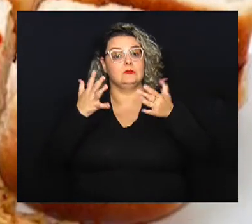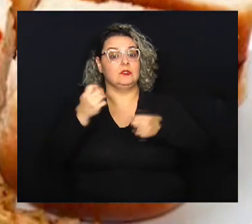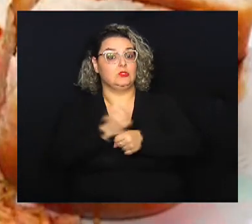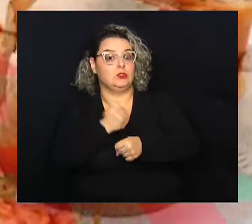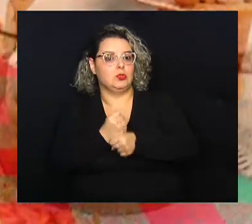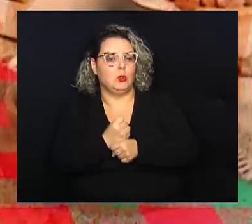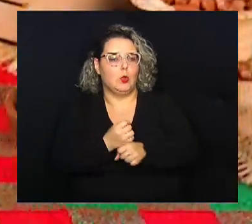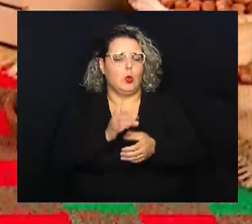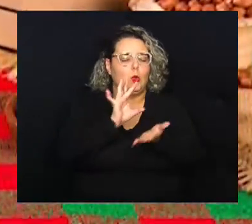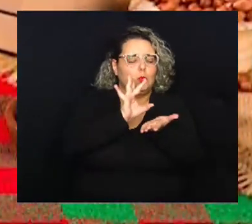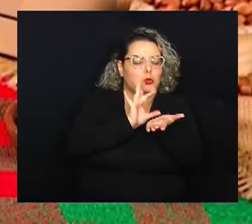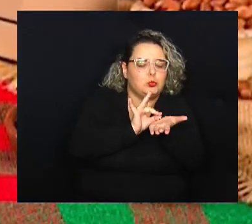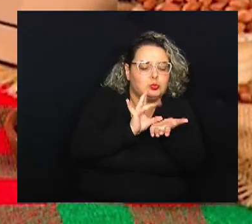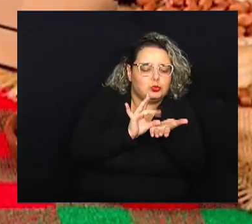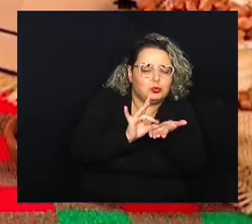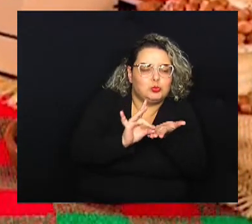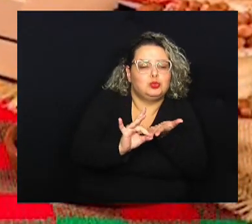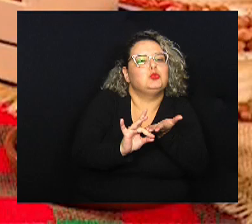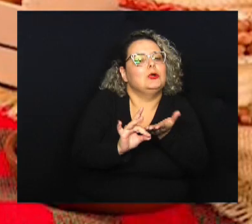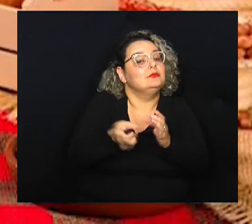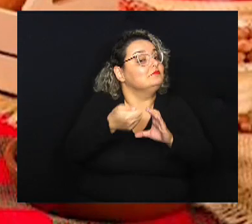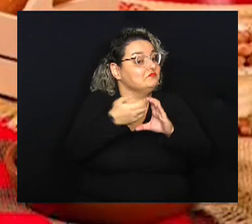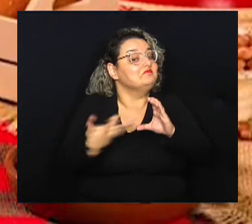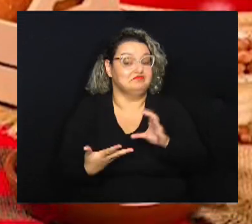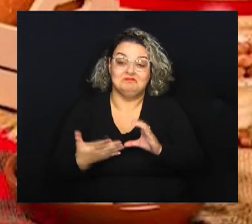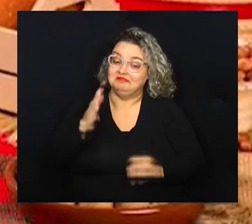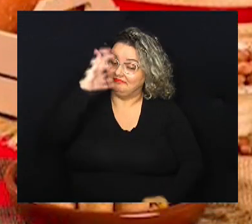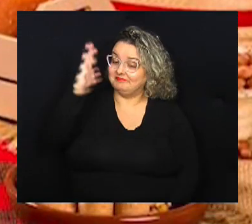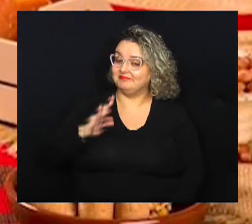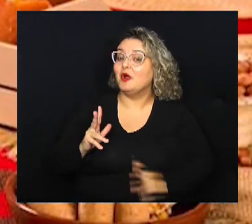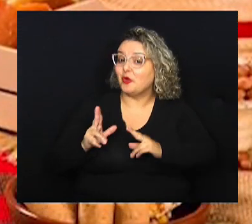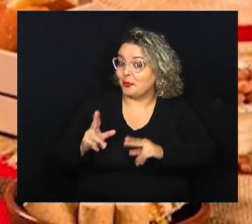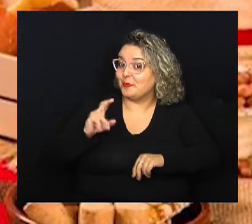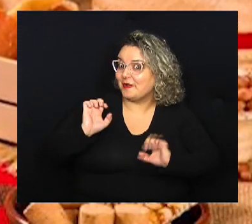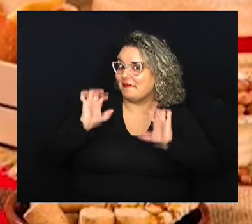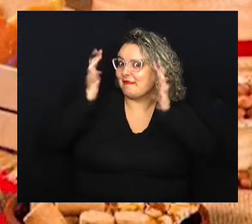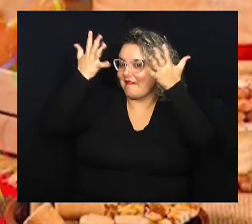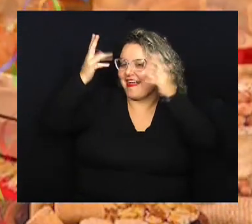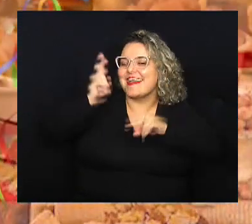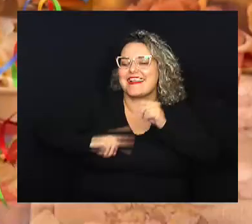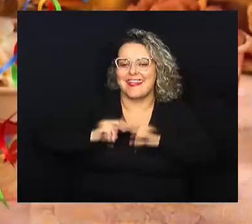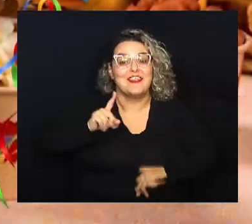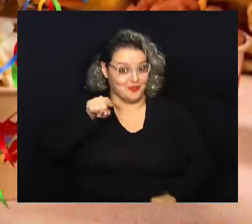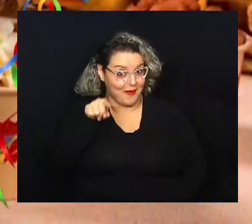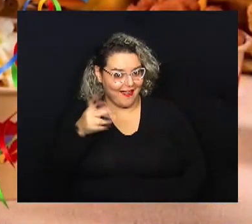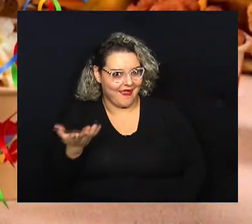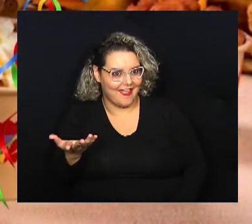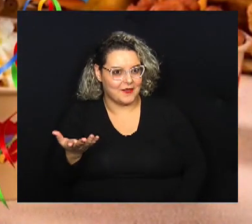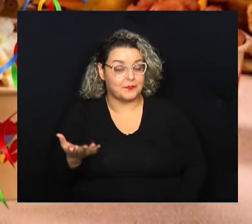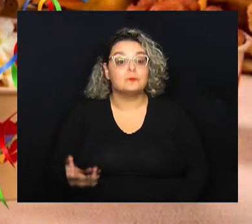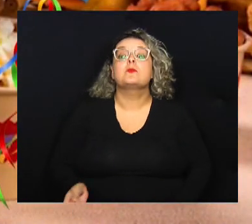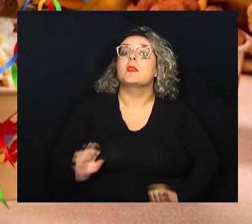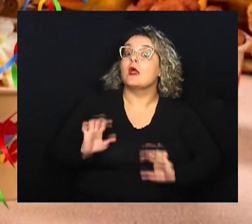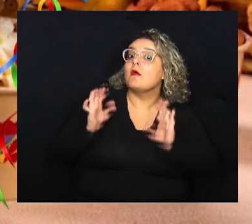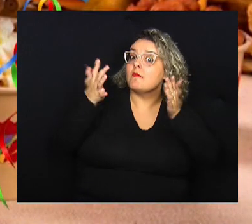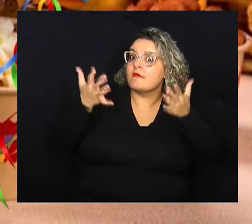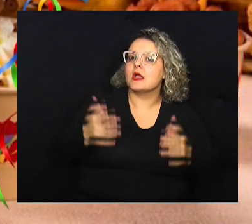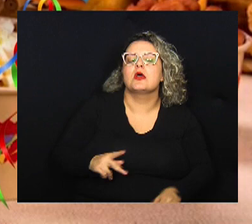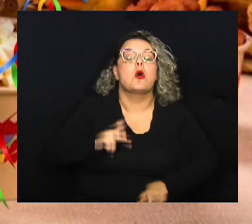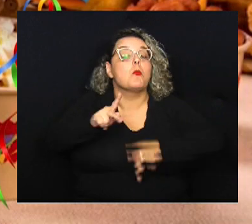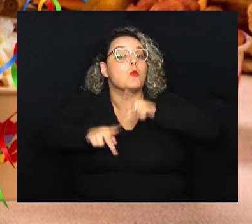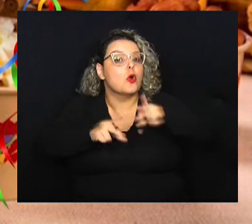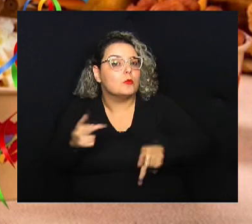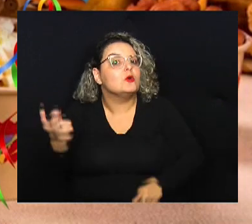tão característico e brasileiro quanto a festa junina, não é mesmo? Na famosa festa da cultura popular brasileira, o que